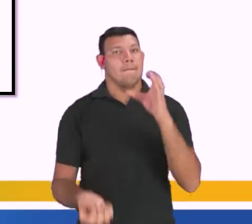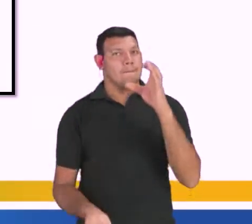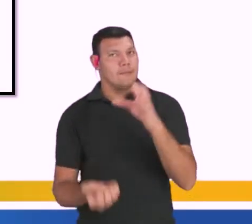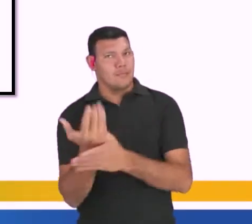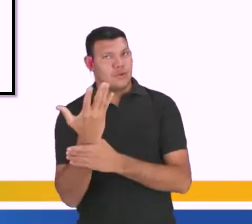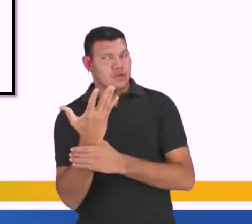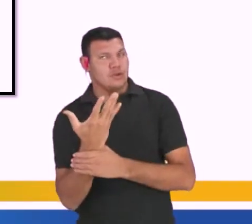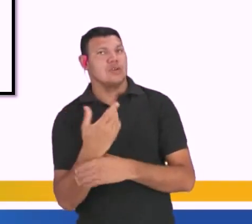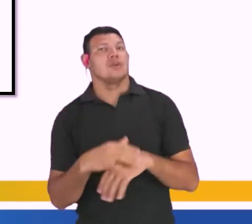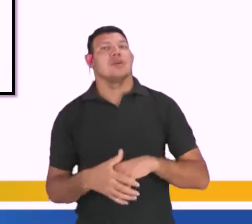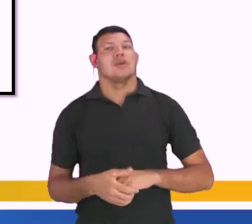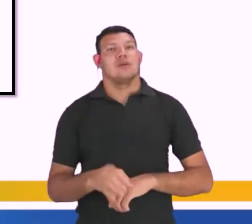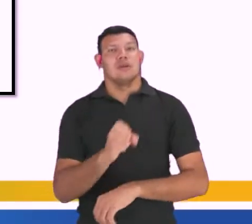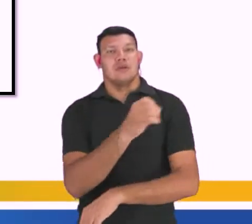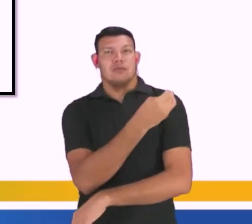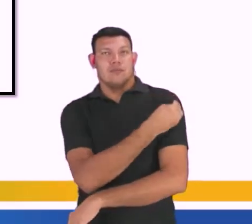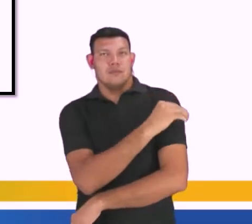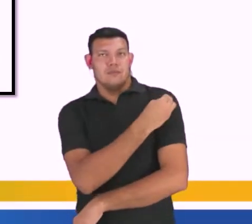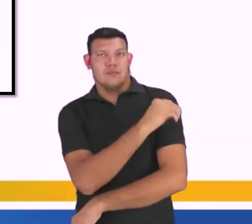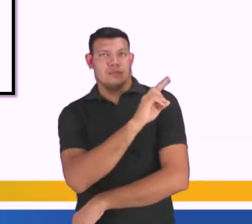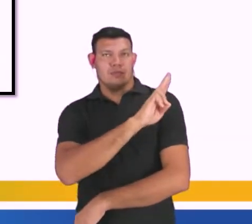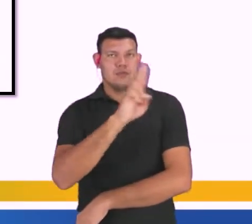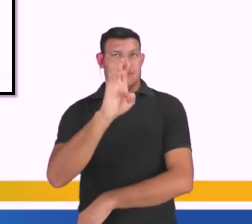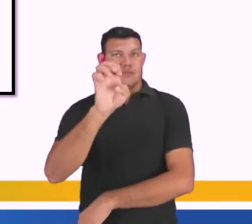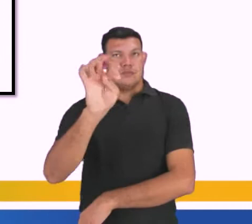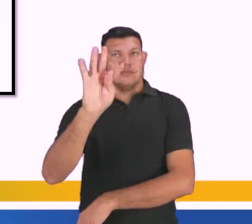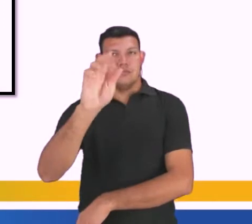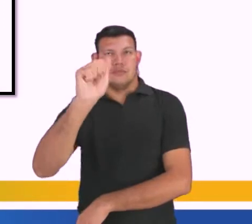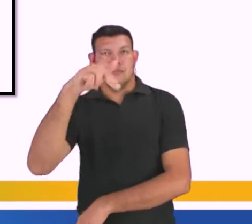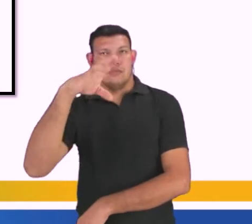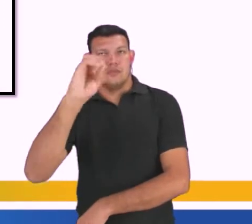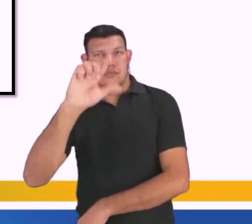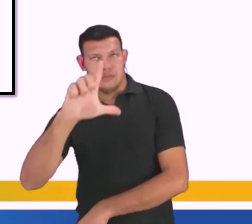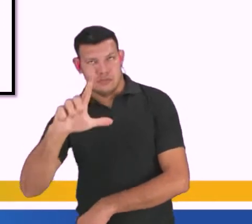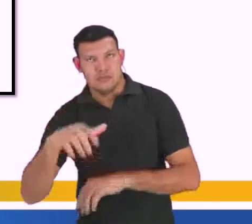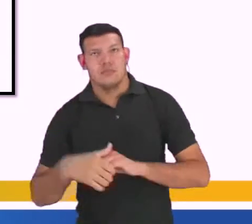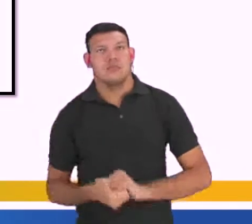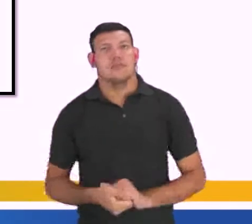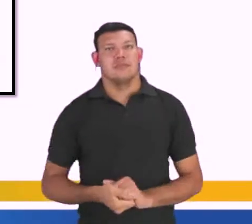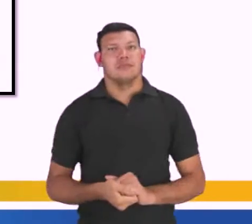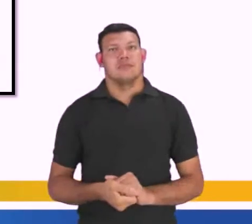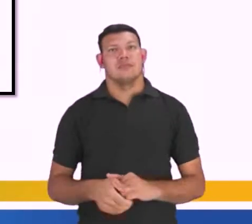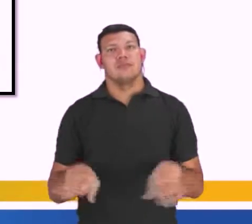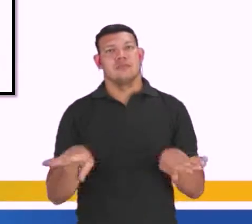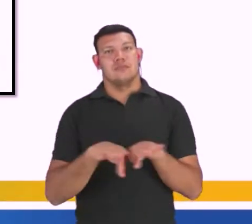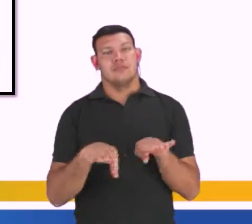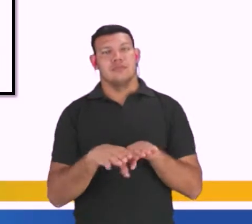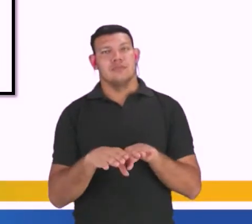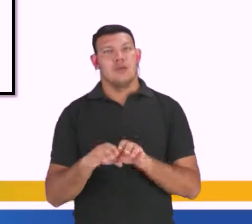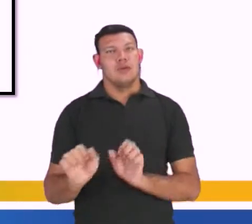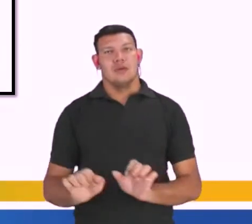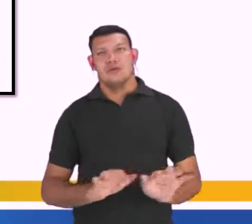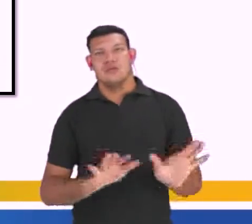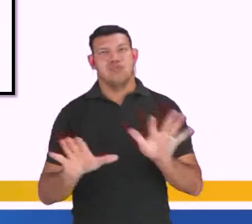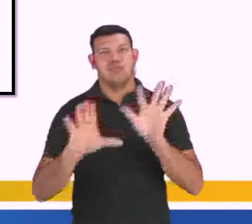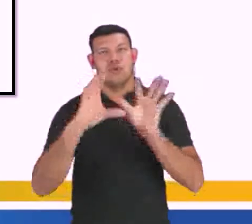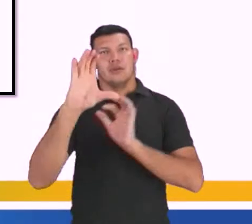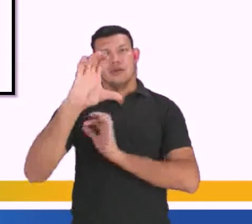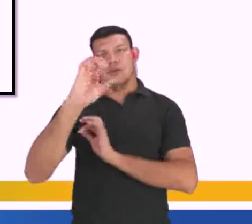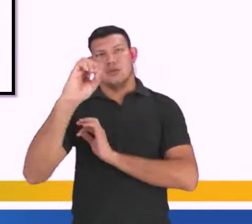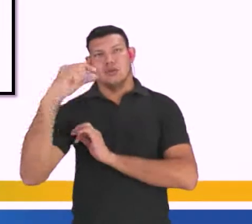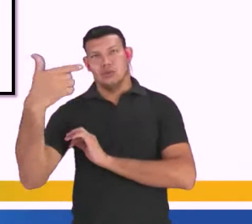carbônico. Como eu falei para vocês, existem micro-organismos que são usados como essas enzimas, que é o